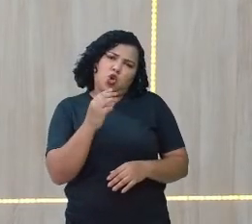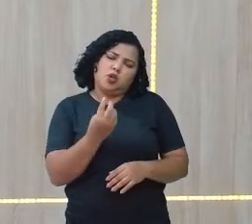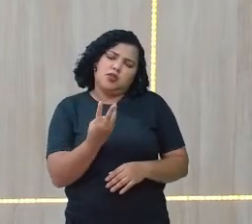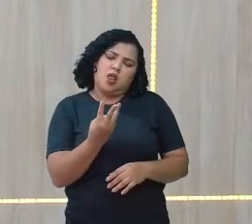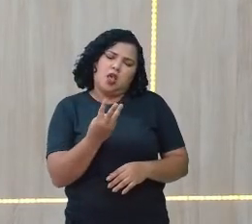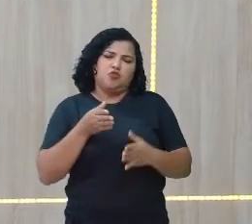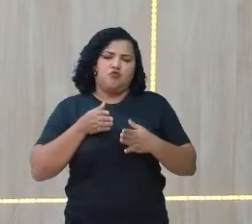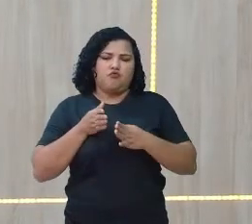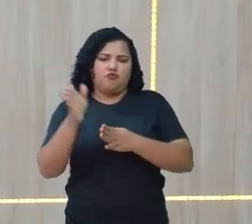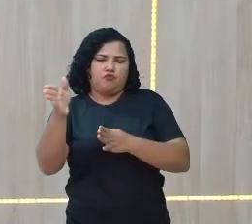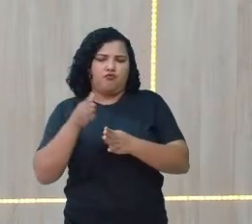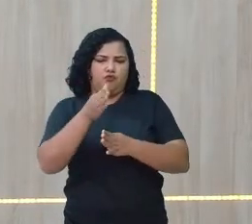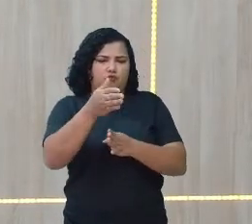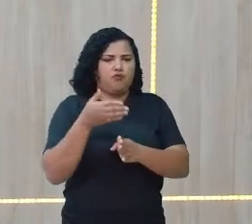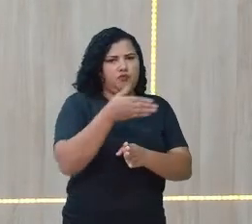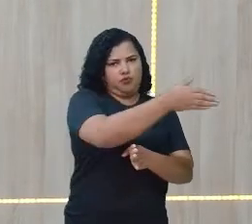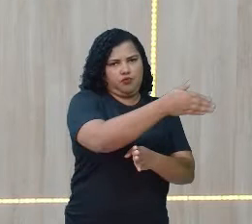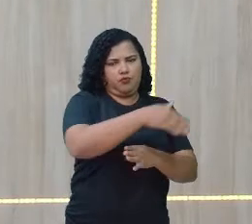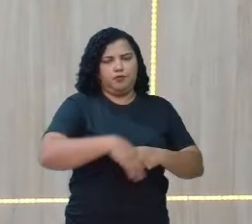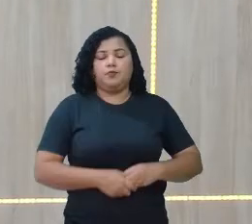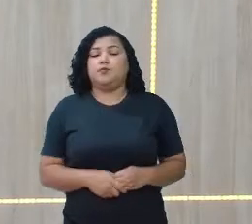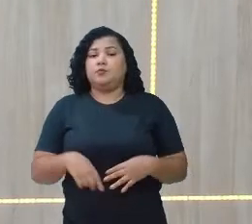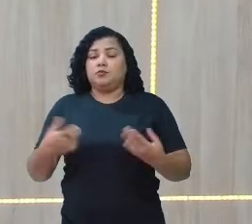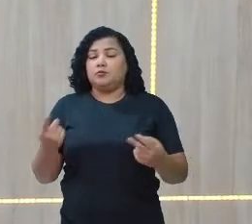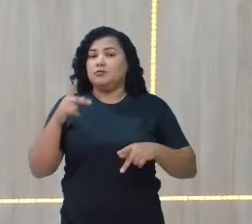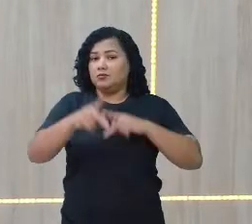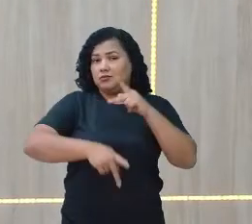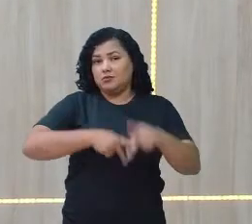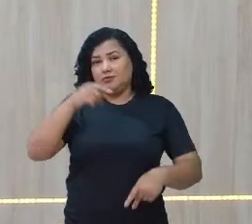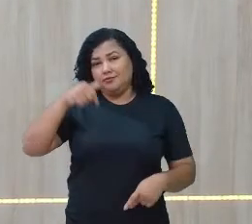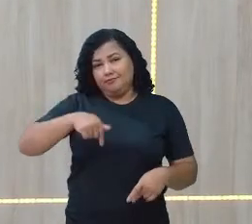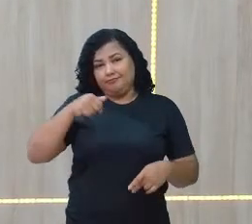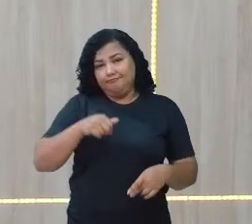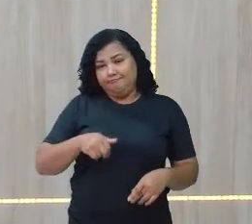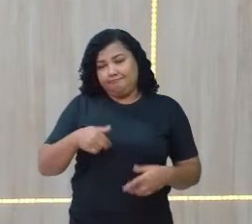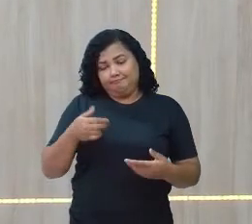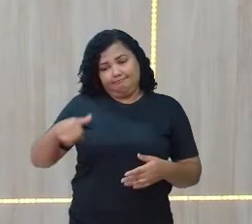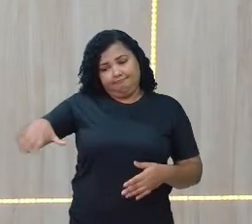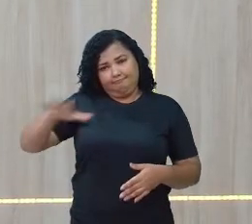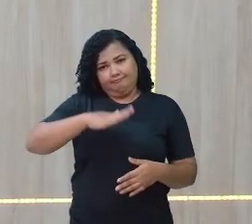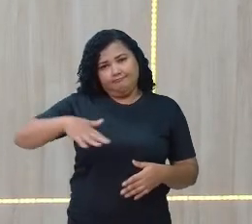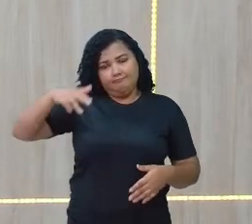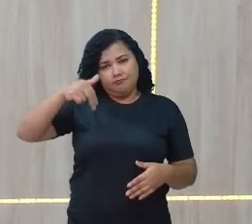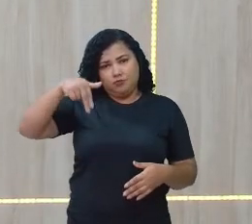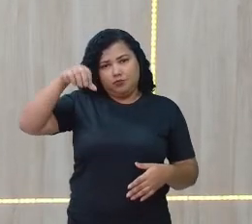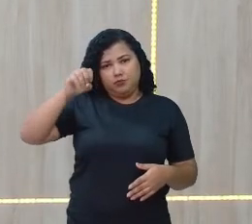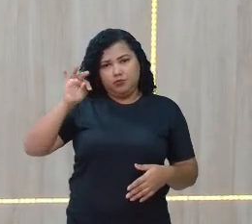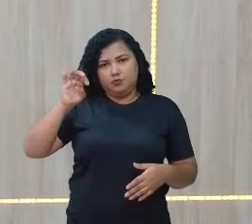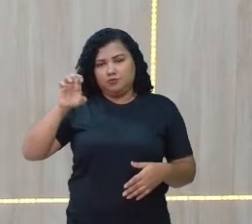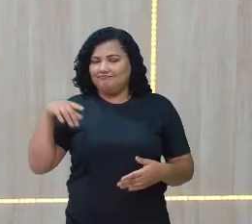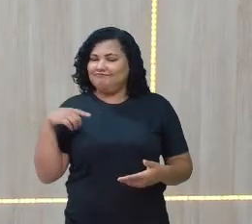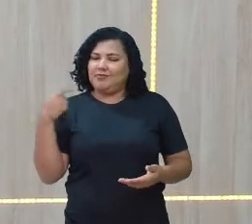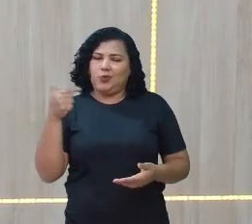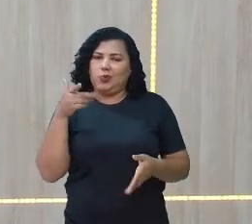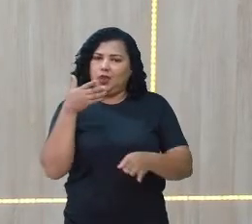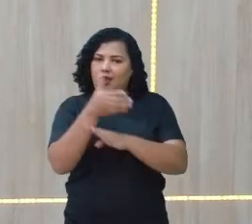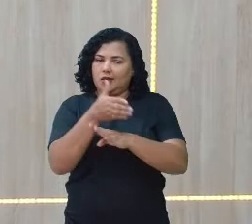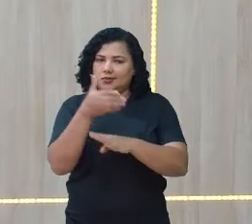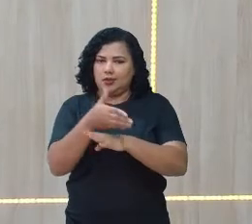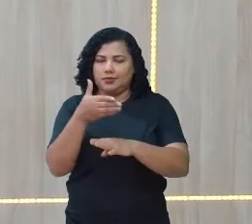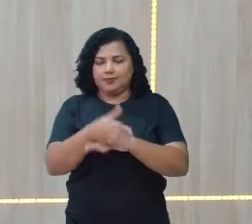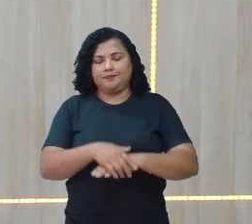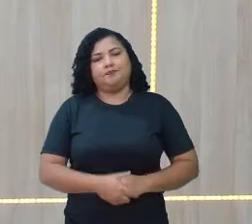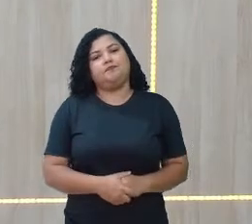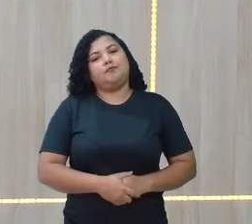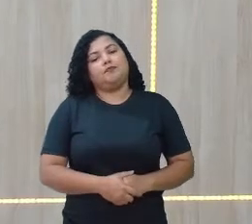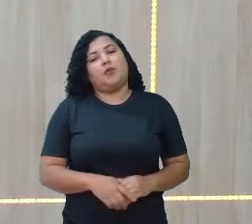oeste do Recife e ao sul do Recife. Então, toda a população ao norte não é atendida por esse sistema, não tem, infelizmente, considerando o